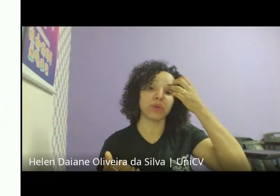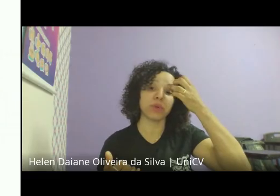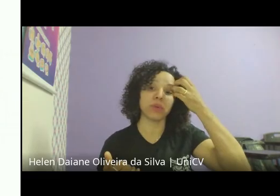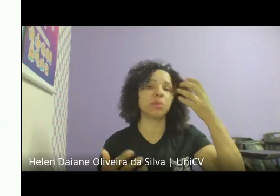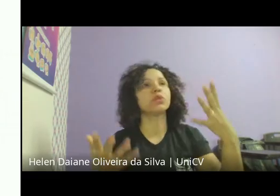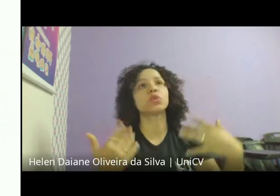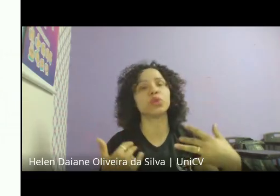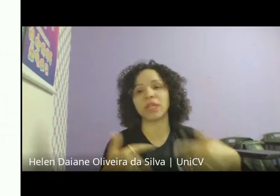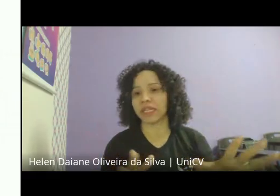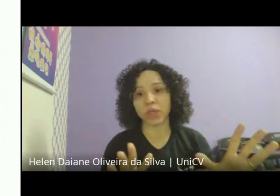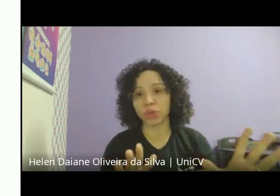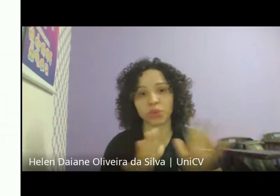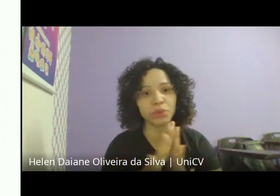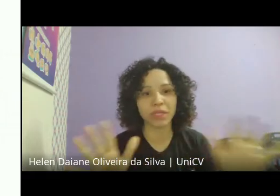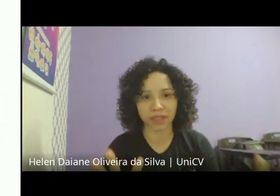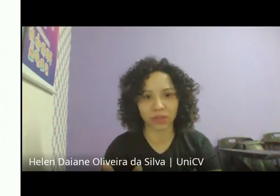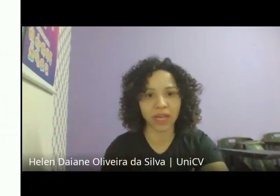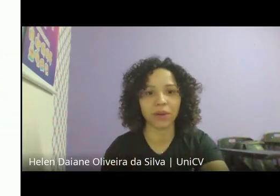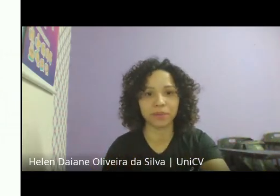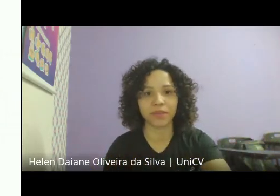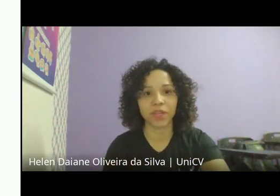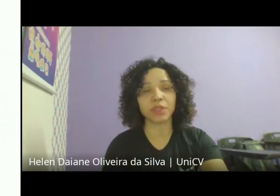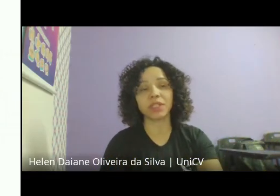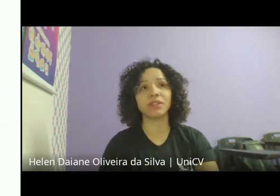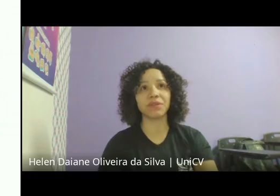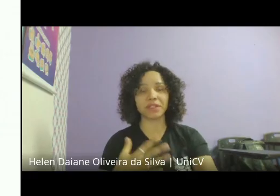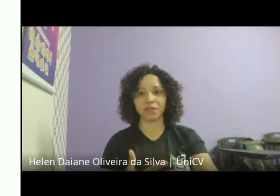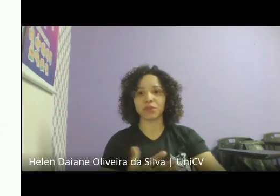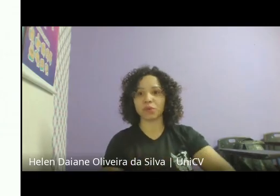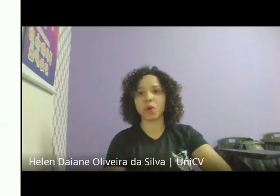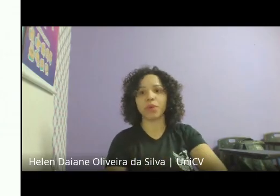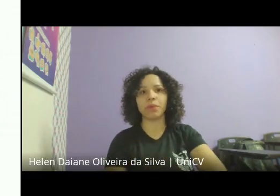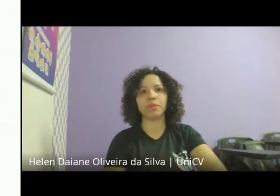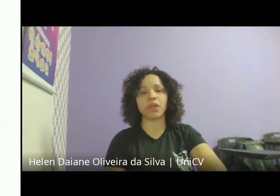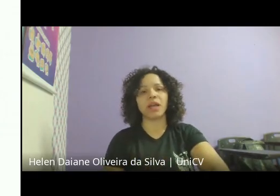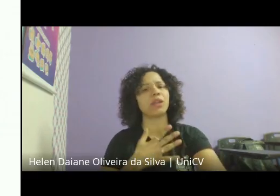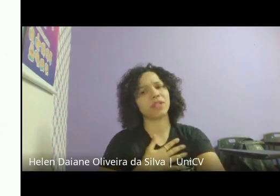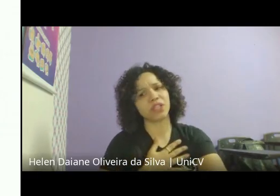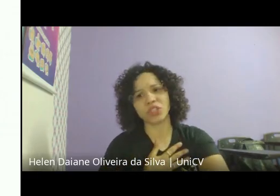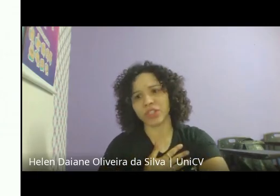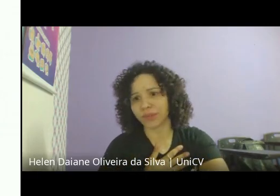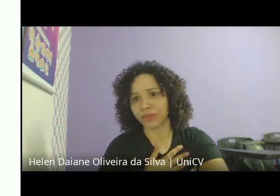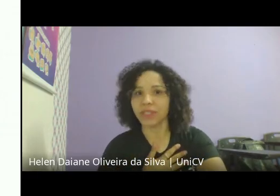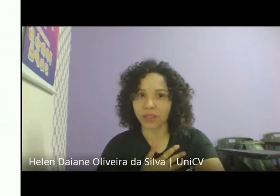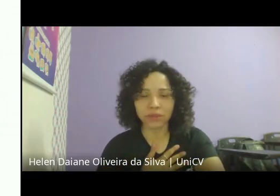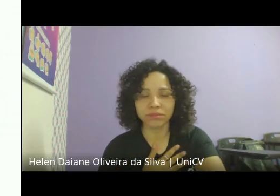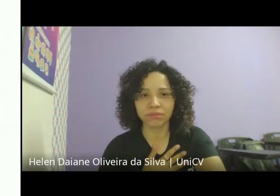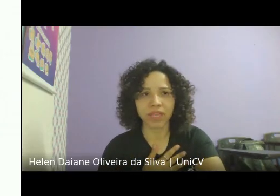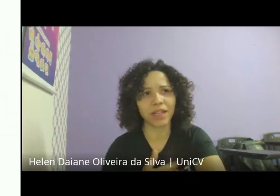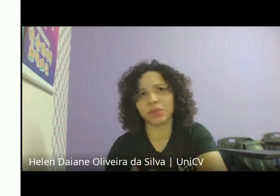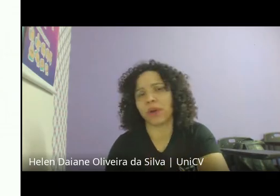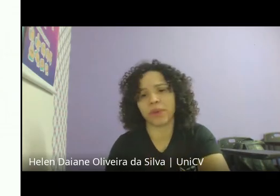para o surdo que nasceu surdo, isso é natural. Por isso que não deve ser visto como, ai, coitadinho.